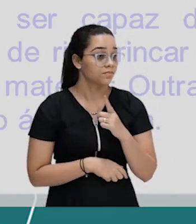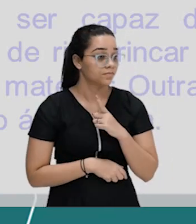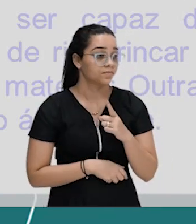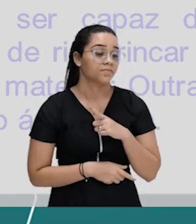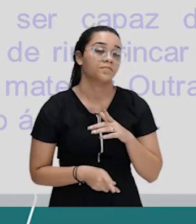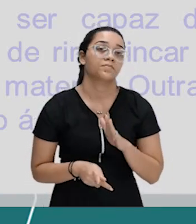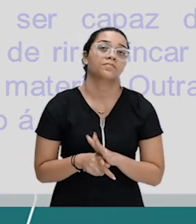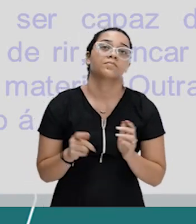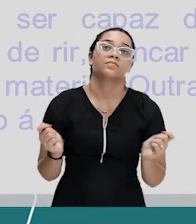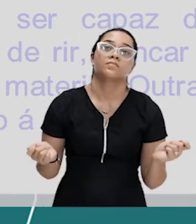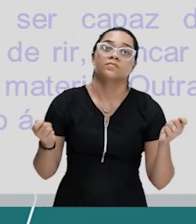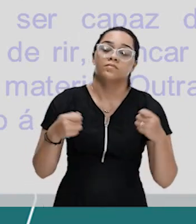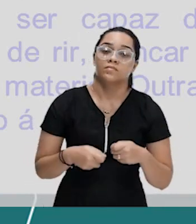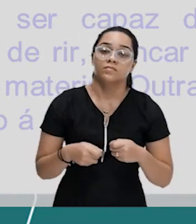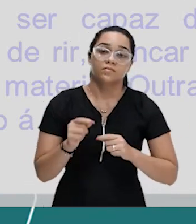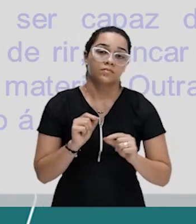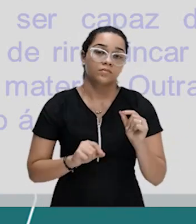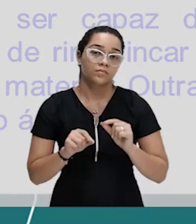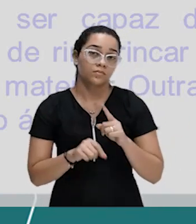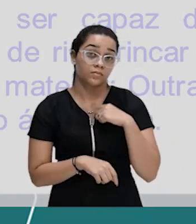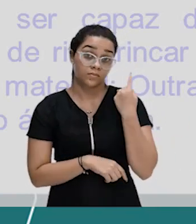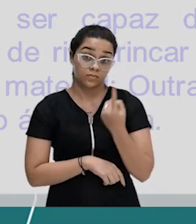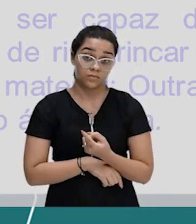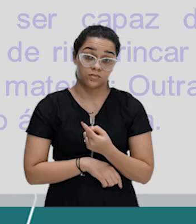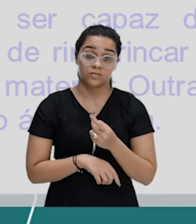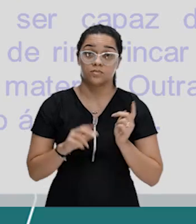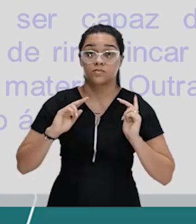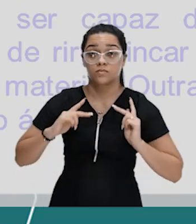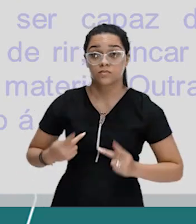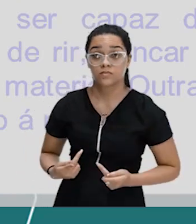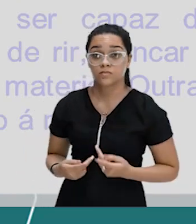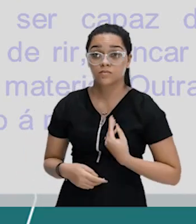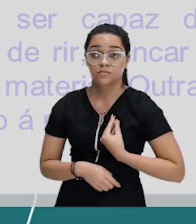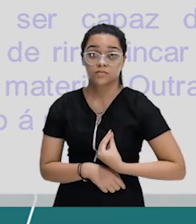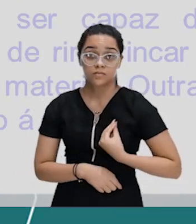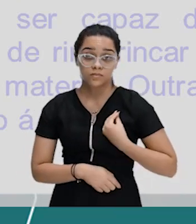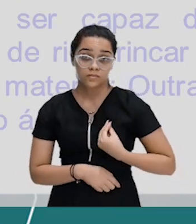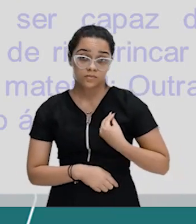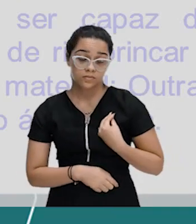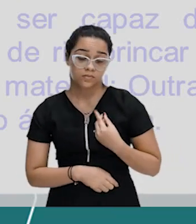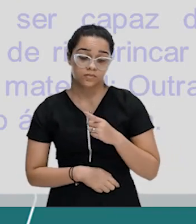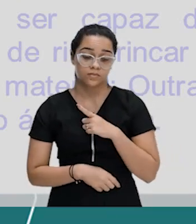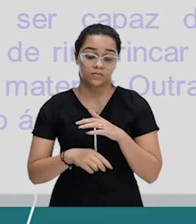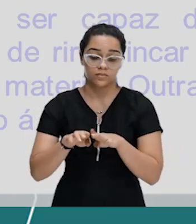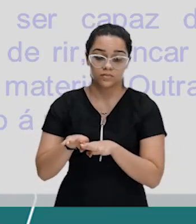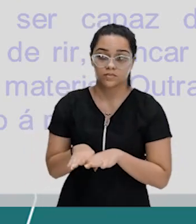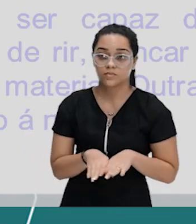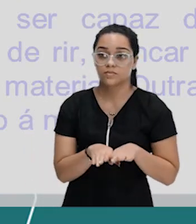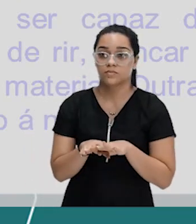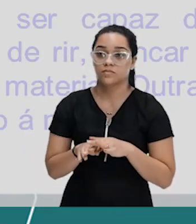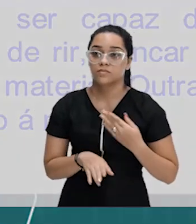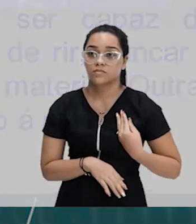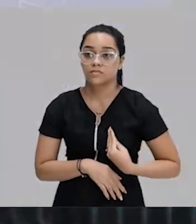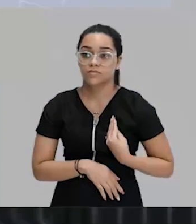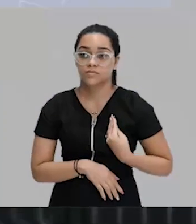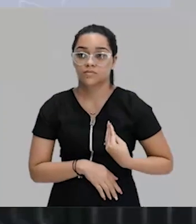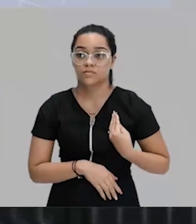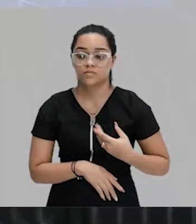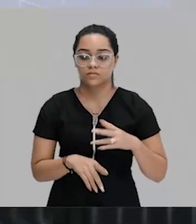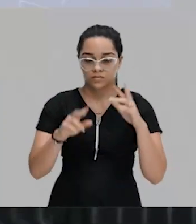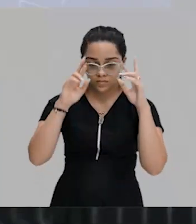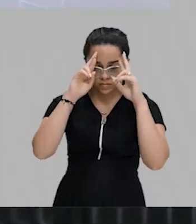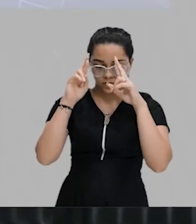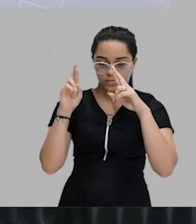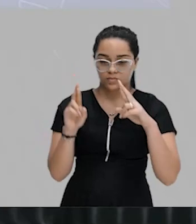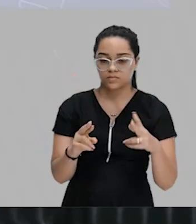da capacidade de nós, seres humanos, vivermos com equidade, vivermos